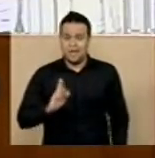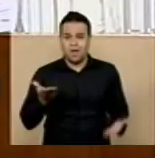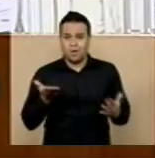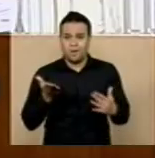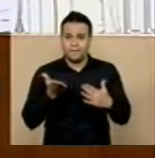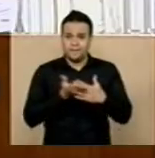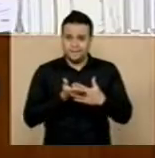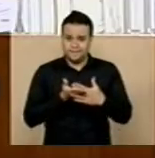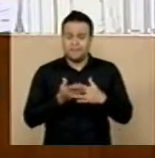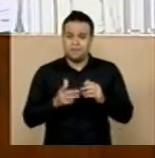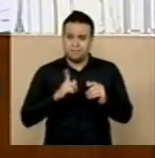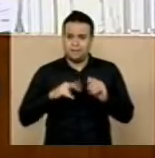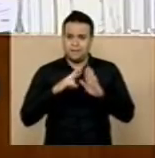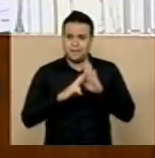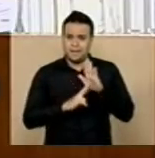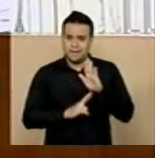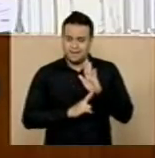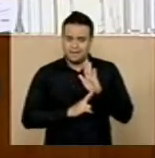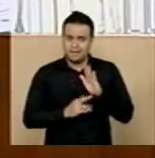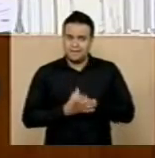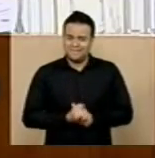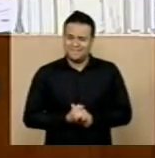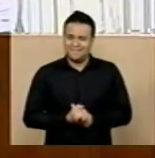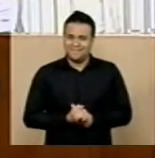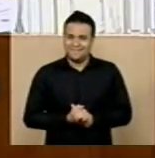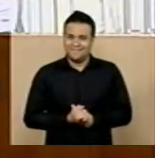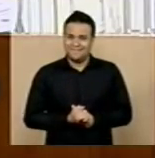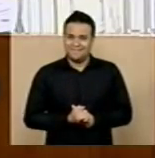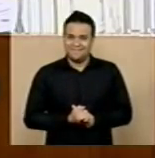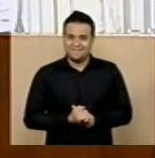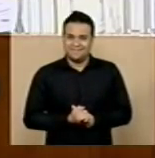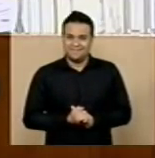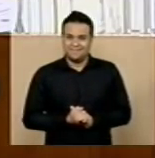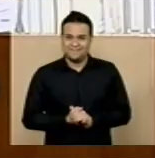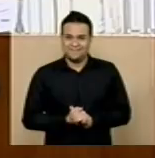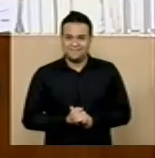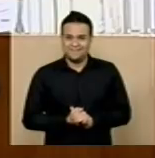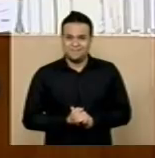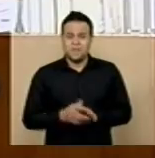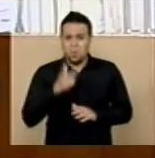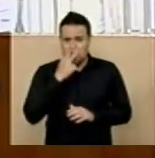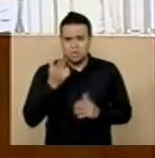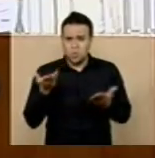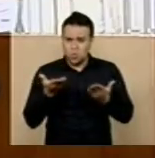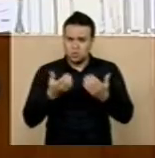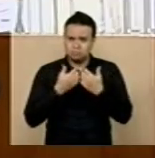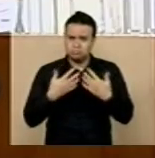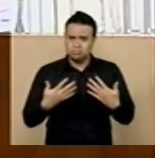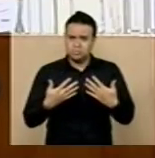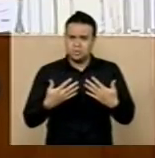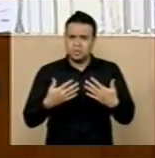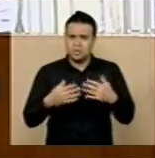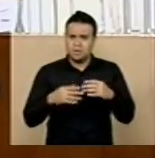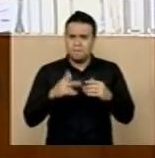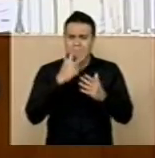intervalo na forma regimental, antes, porém, fazendo a indagação aos ministros. Parece-me que talvez esta sessão de hoje tenha que se alongar um